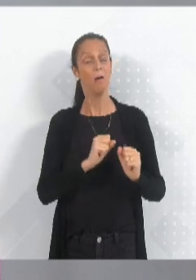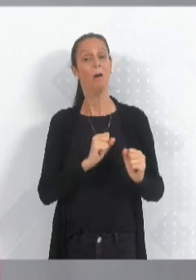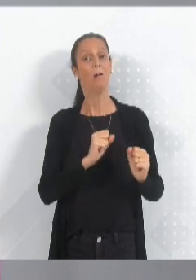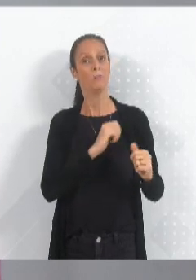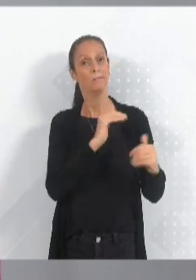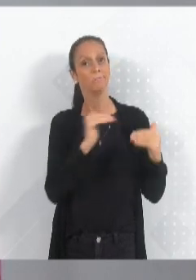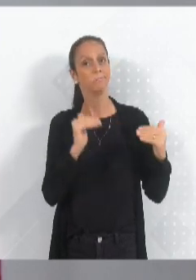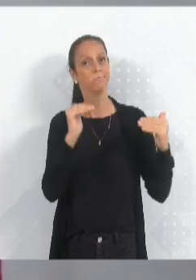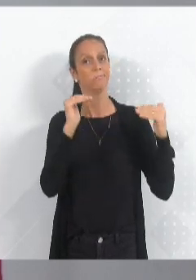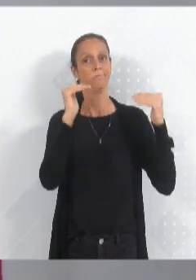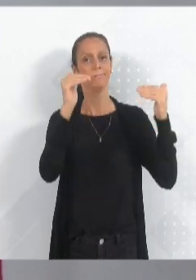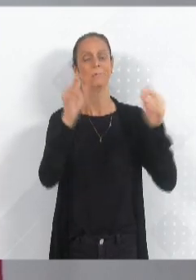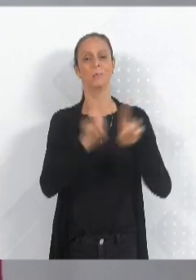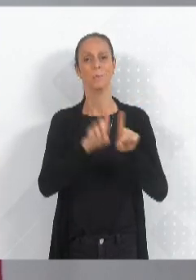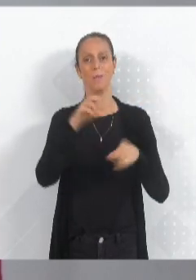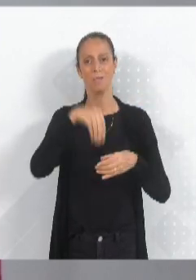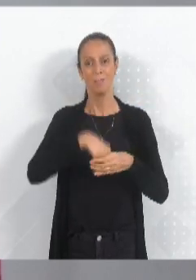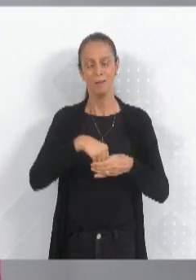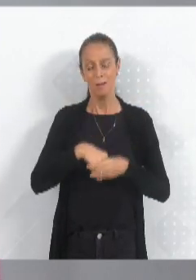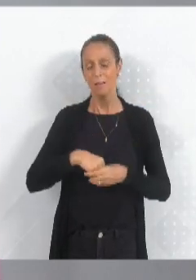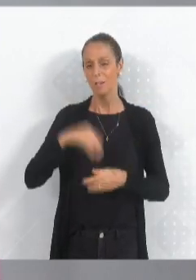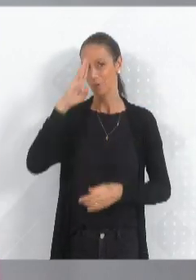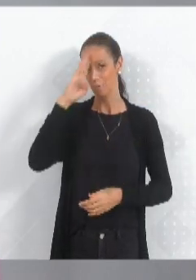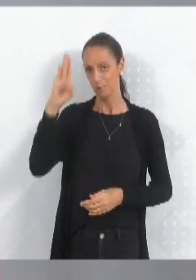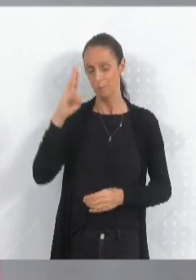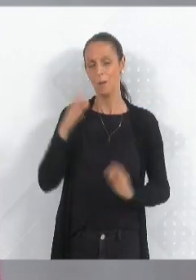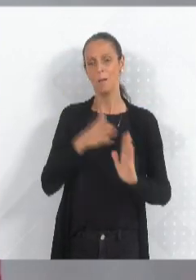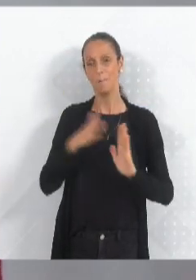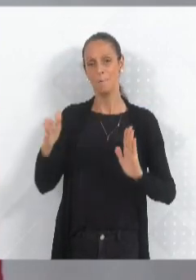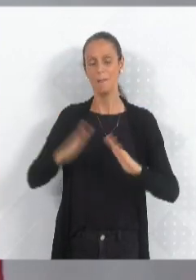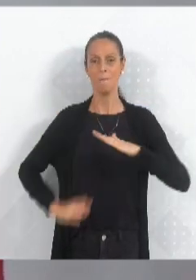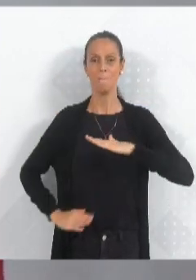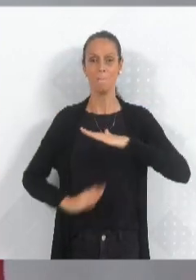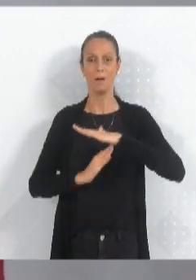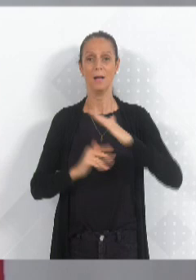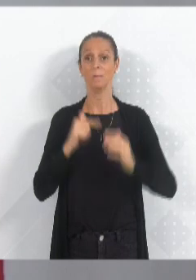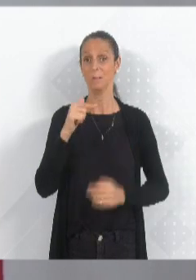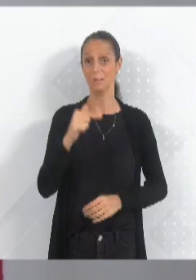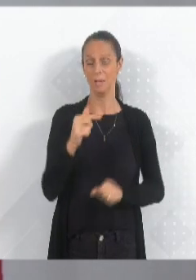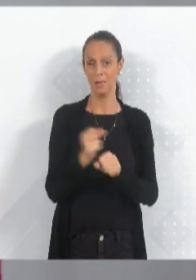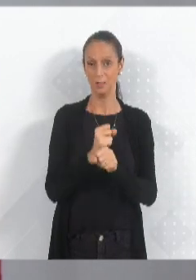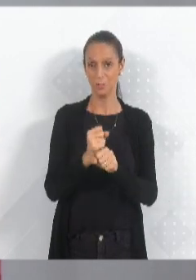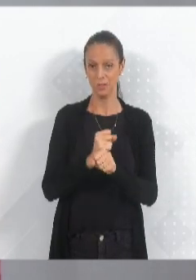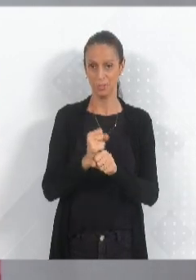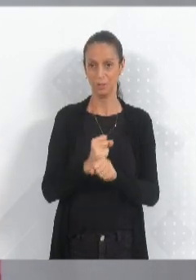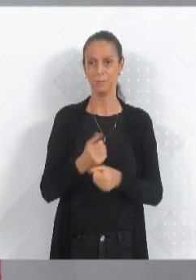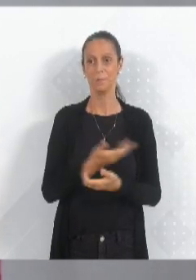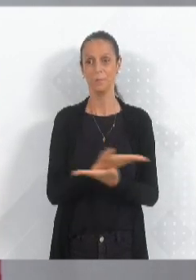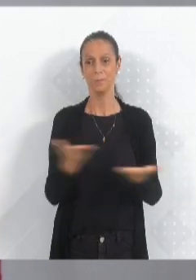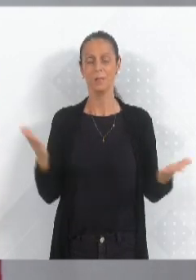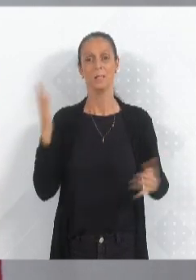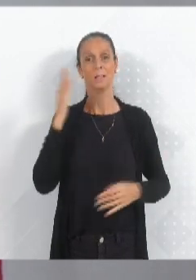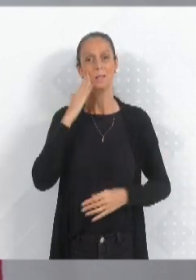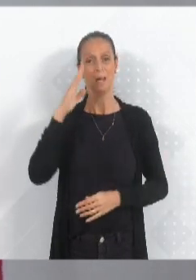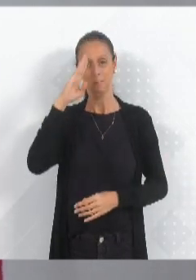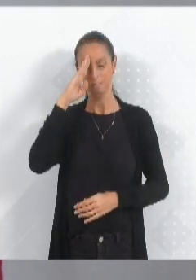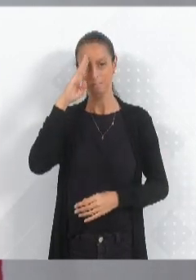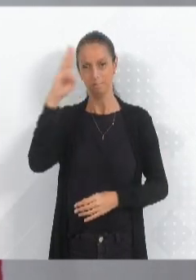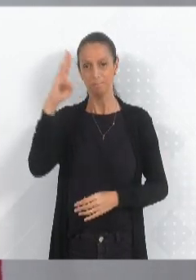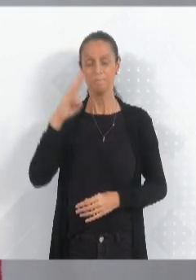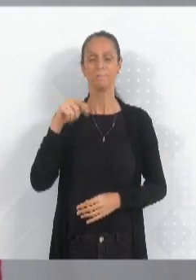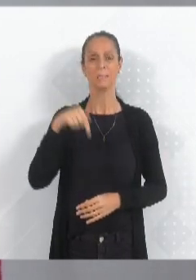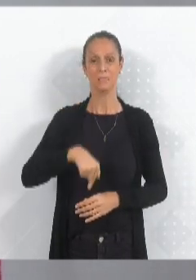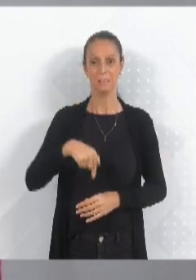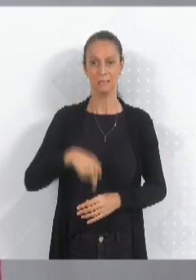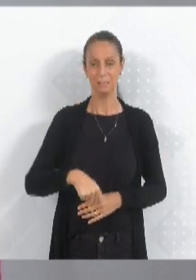com período máximo de 7 anos o 23 Bi como vossa excelência sabem ele chegou aqui na cidade